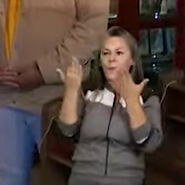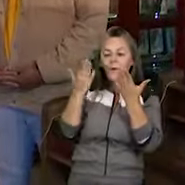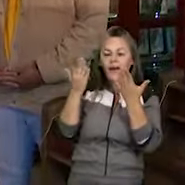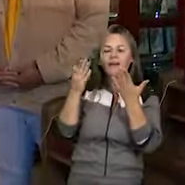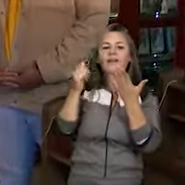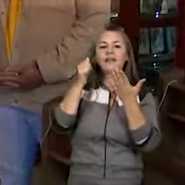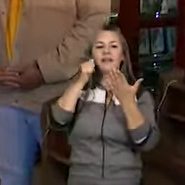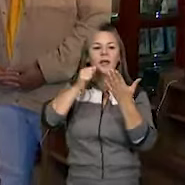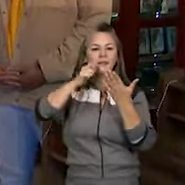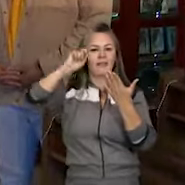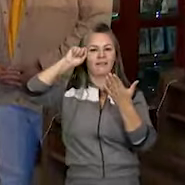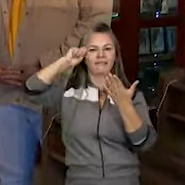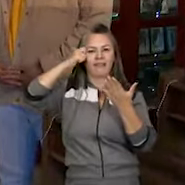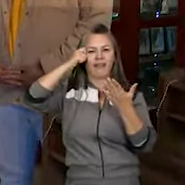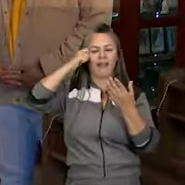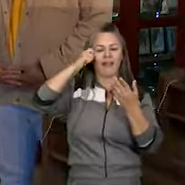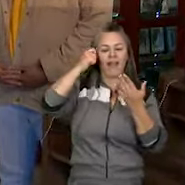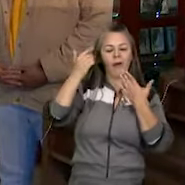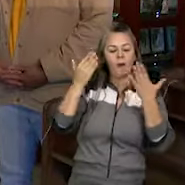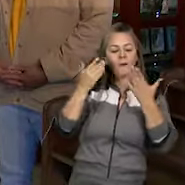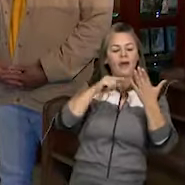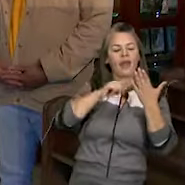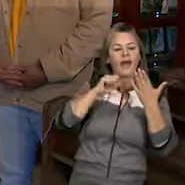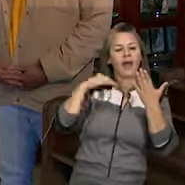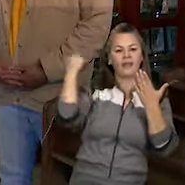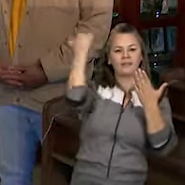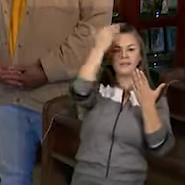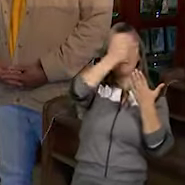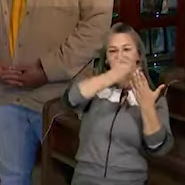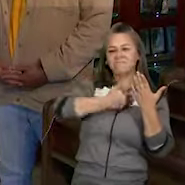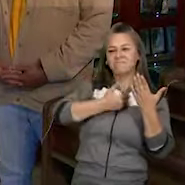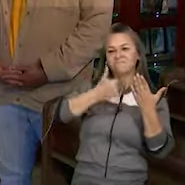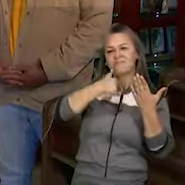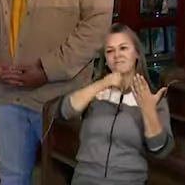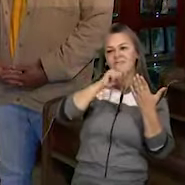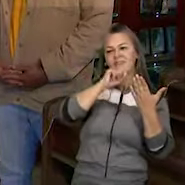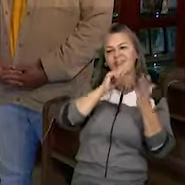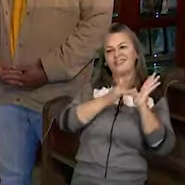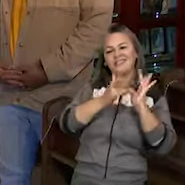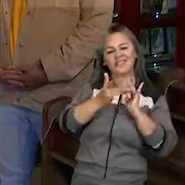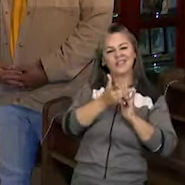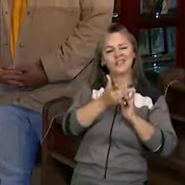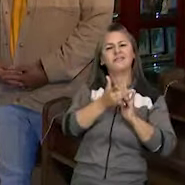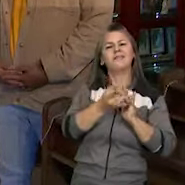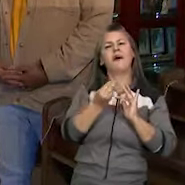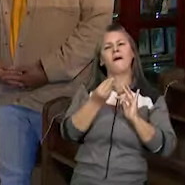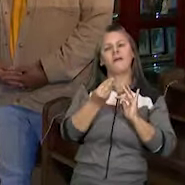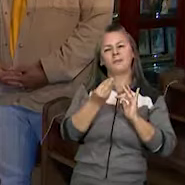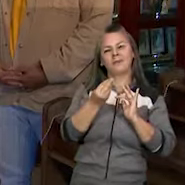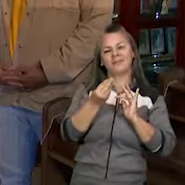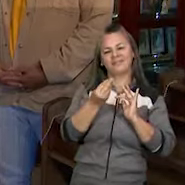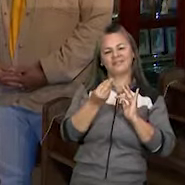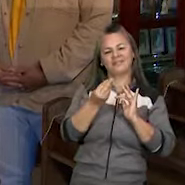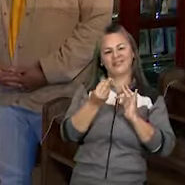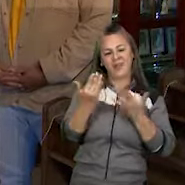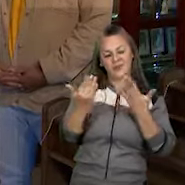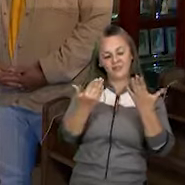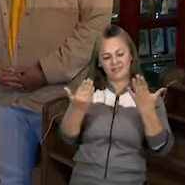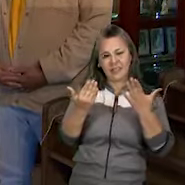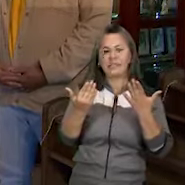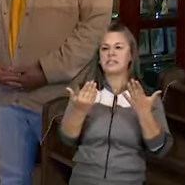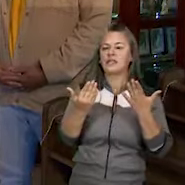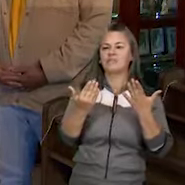a relação disso, né, dessa simbologia dessas mulheres, né, uma questão